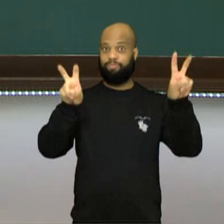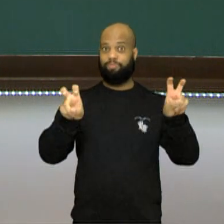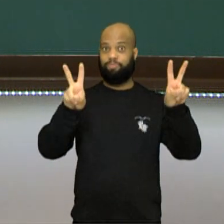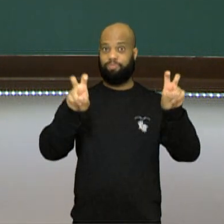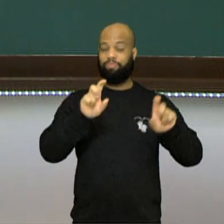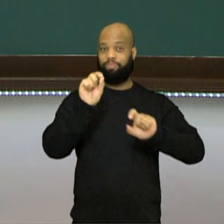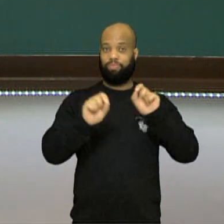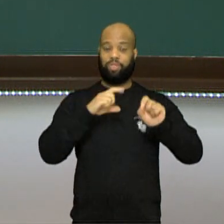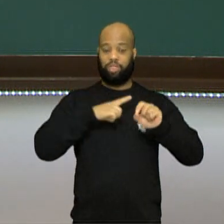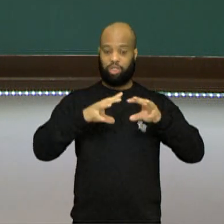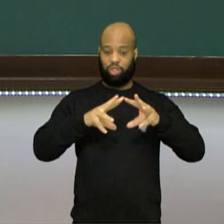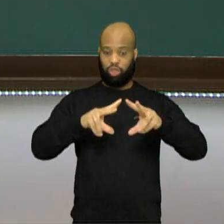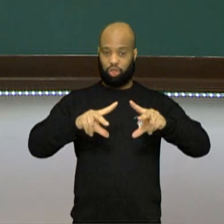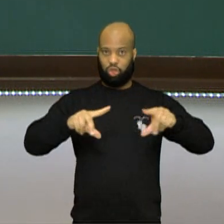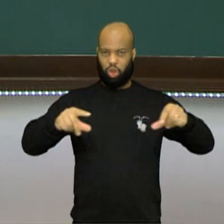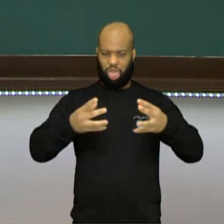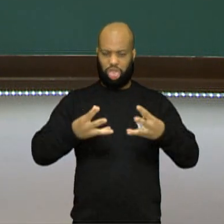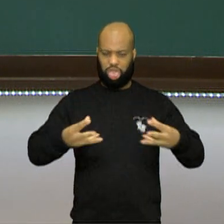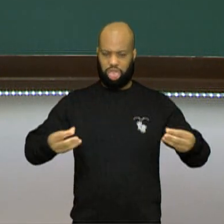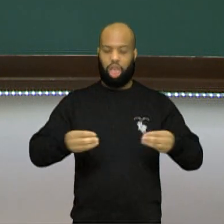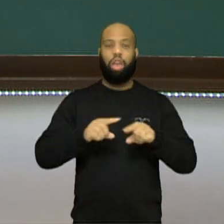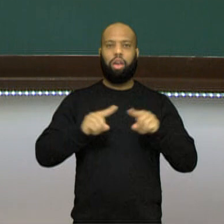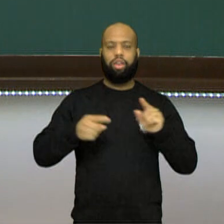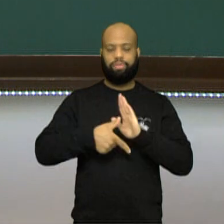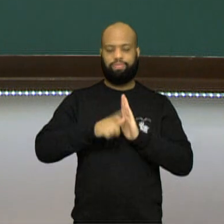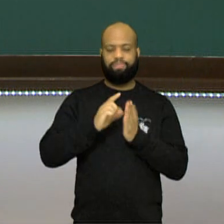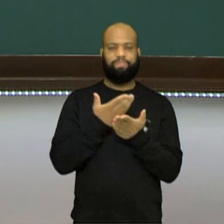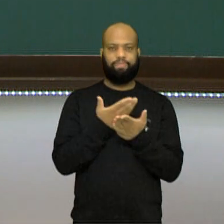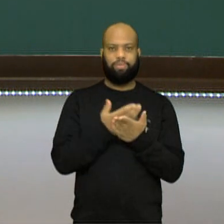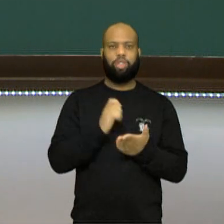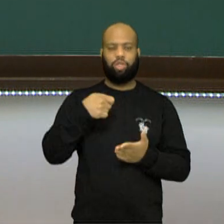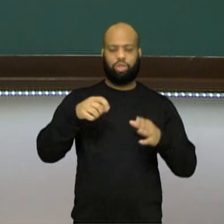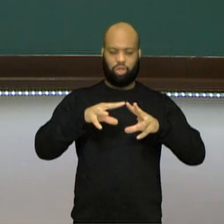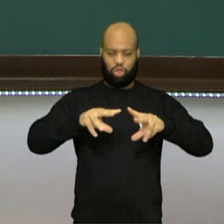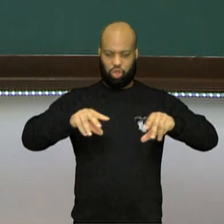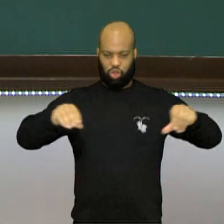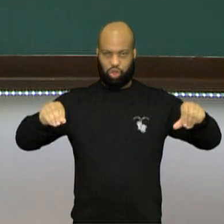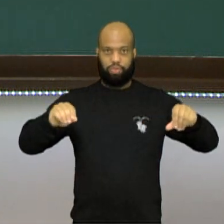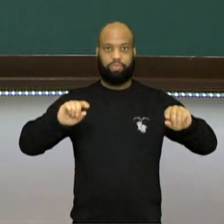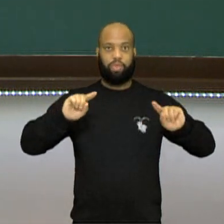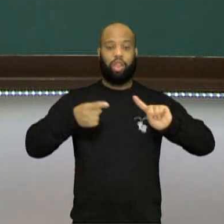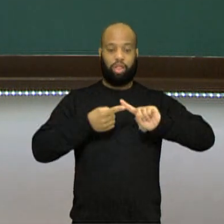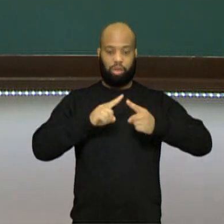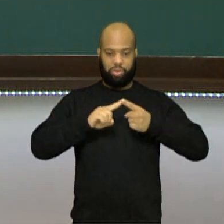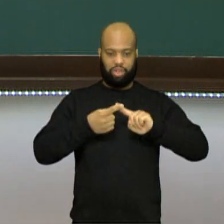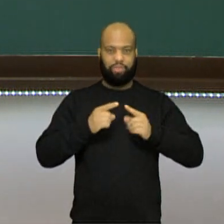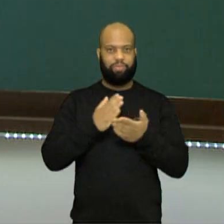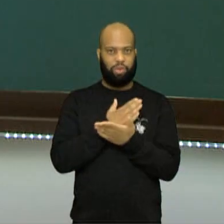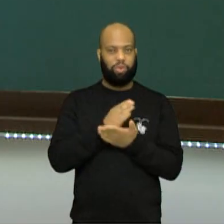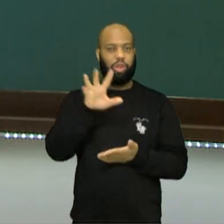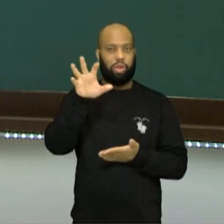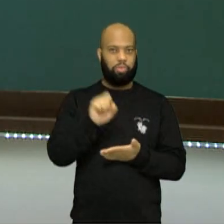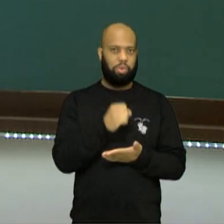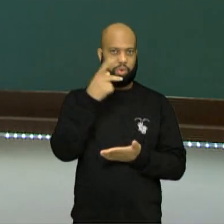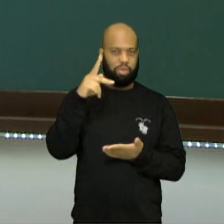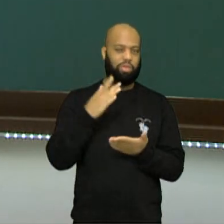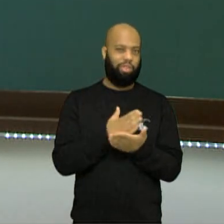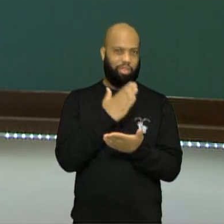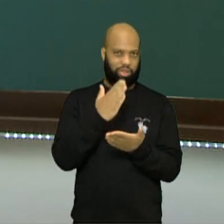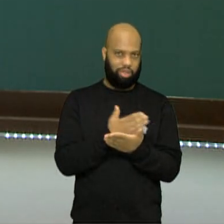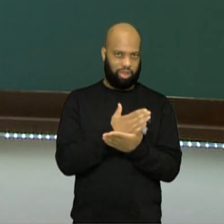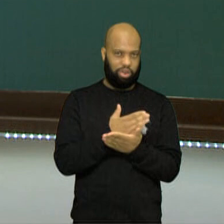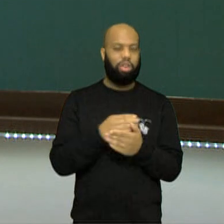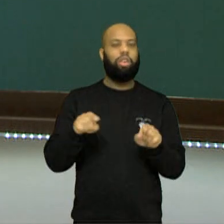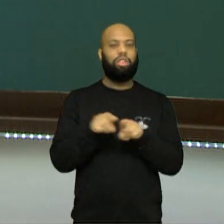solo. Mas antes de falarmos sobre isso, vamos para os nossos combinados? Cadê o seu caderno? Cadê o seu